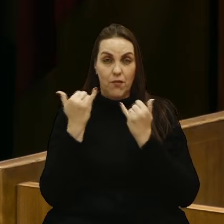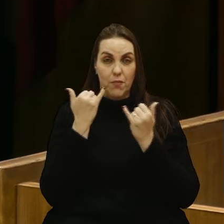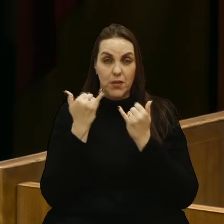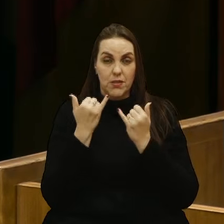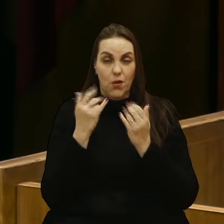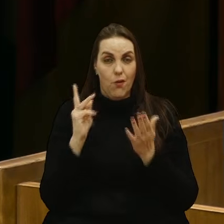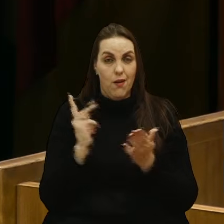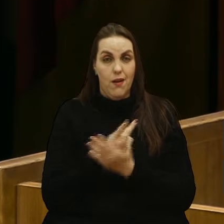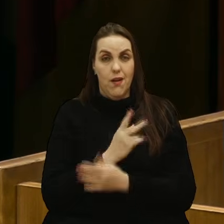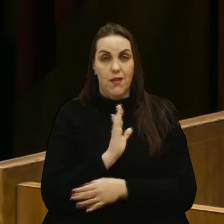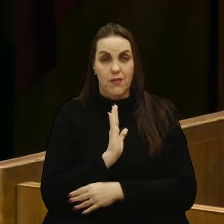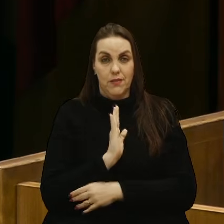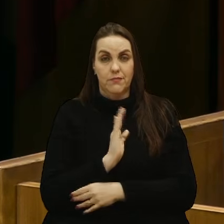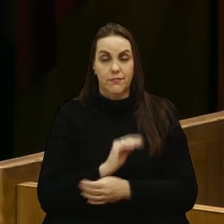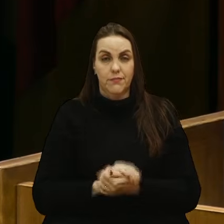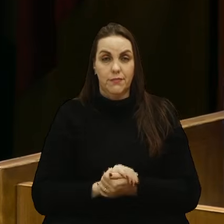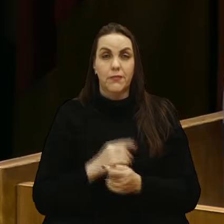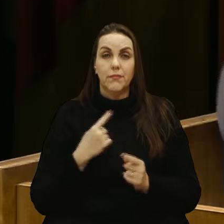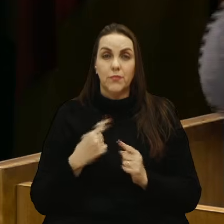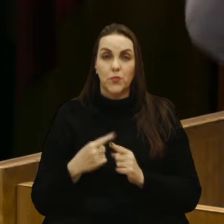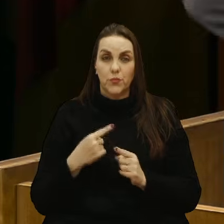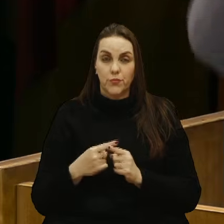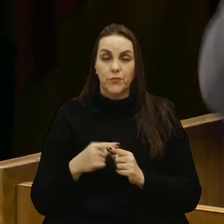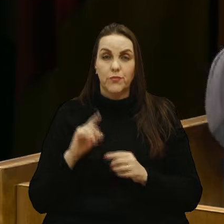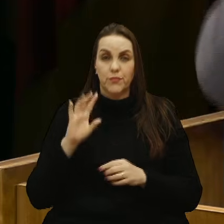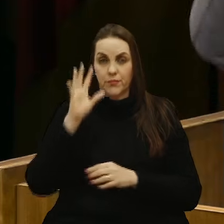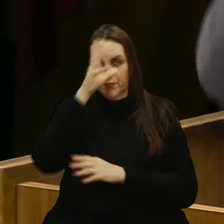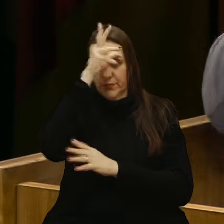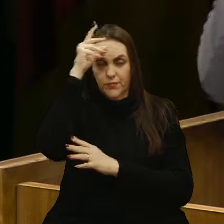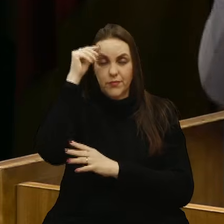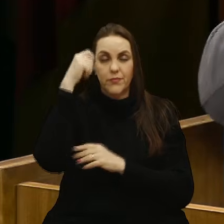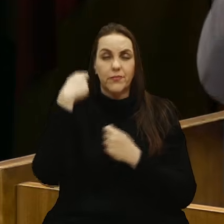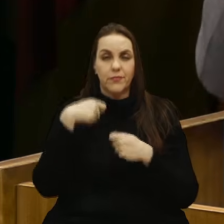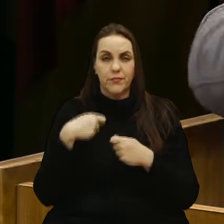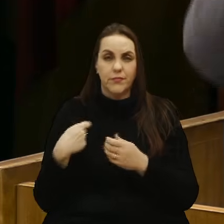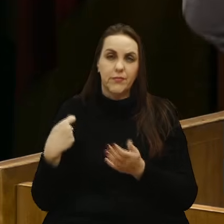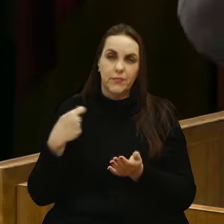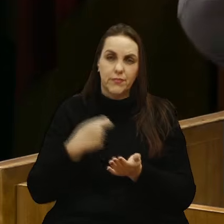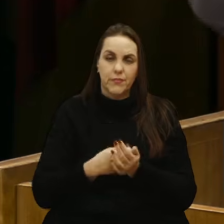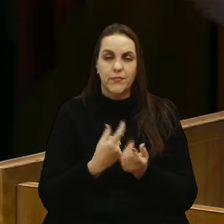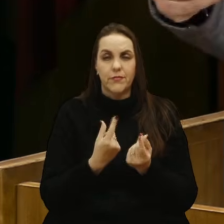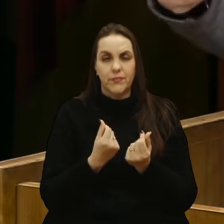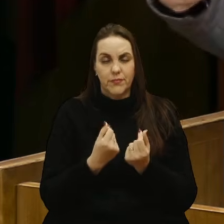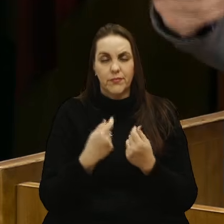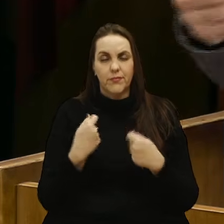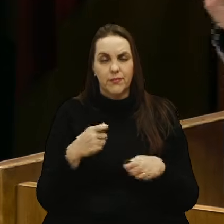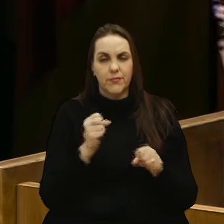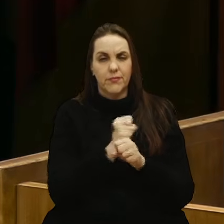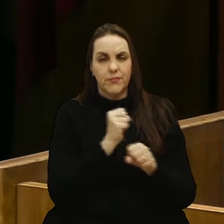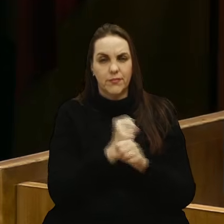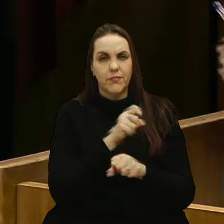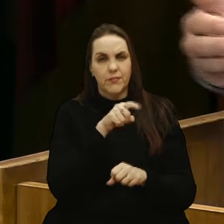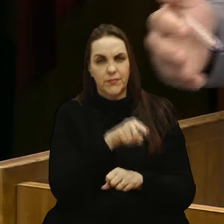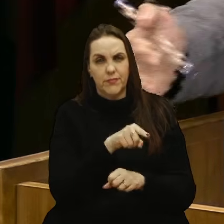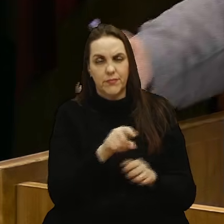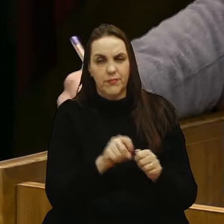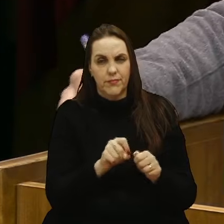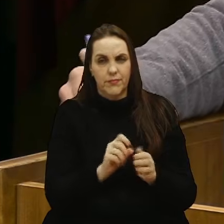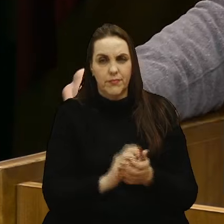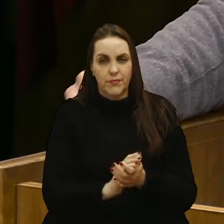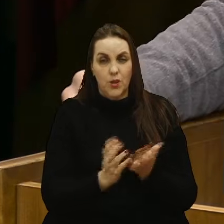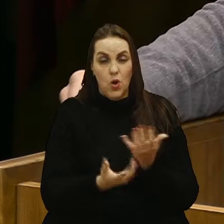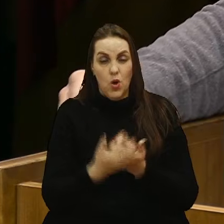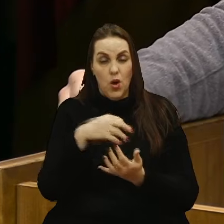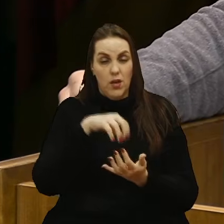equivocada. Porque a prefeitura tem que pagar o valor necessário para construir aquela obra. Já que a Codeca é uma empresa que